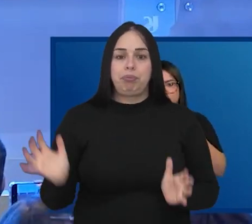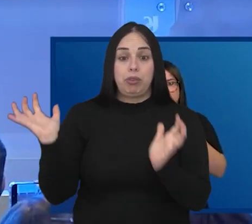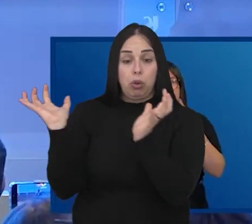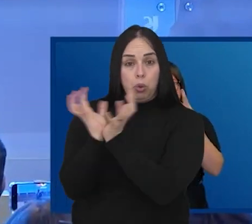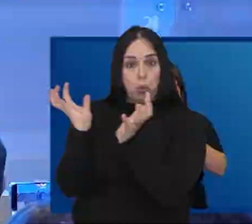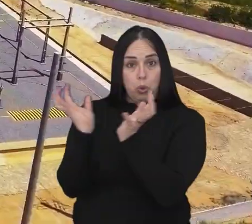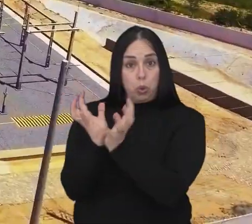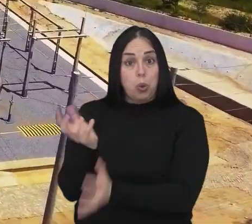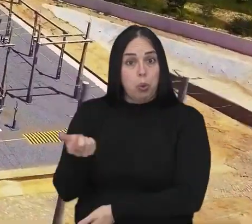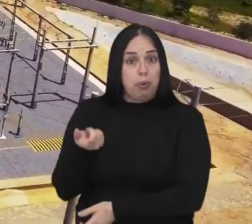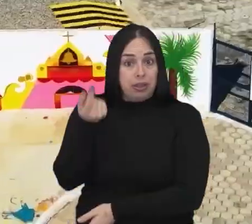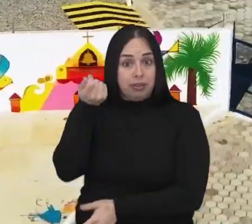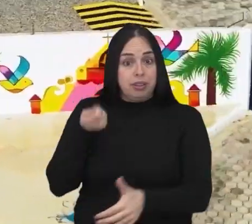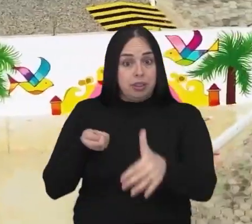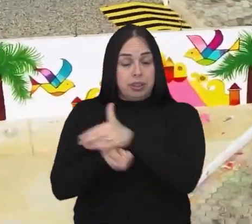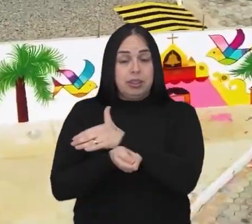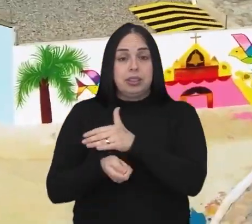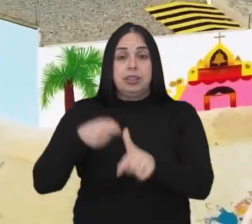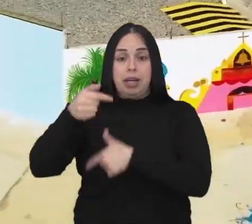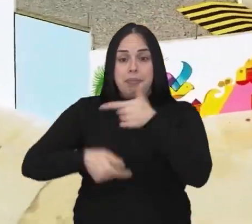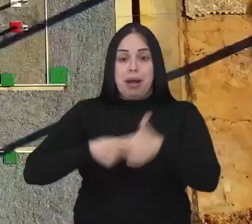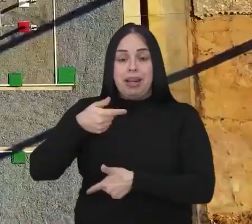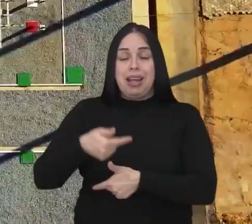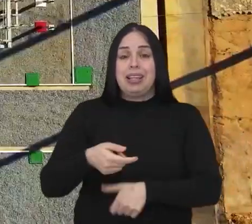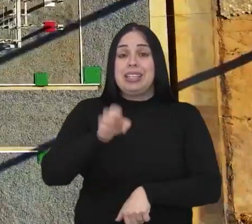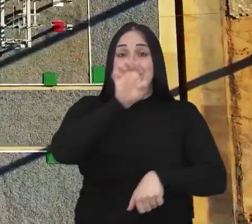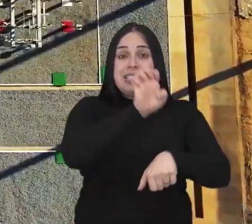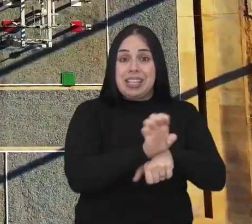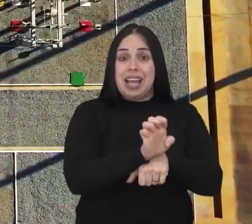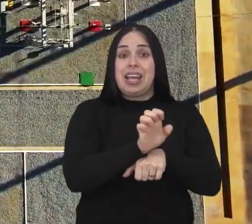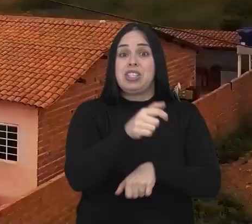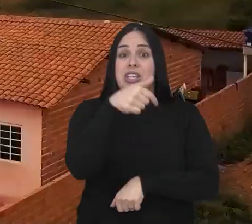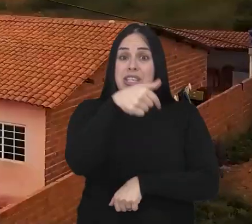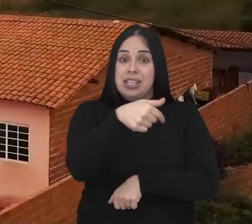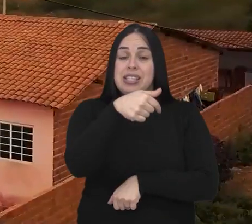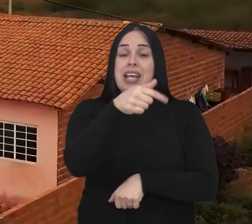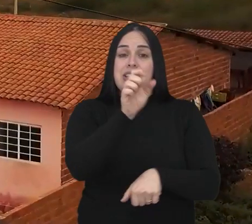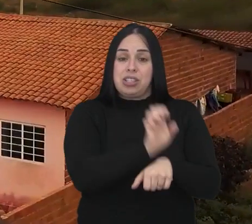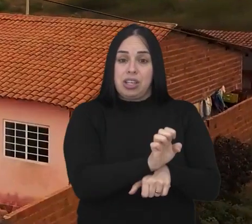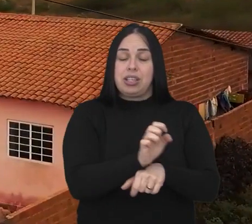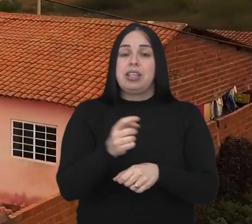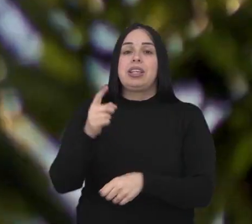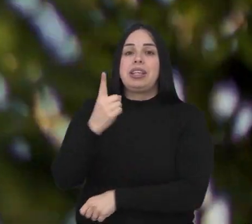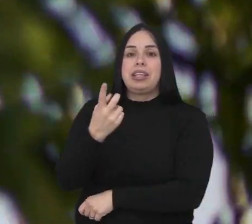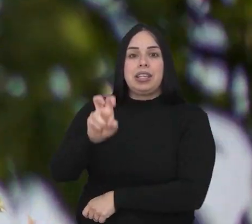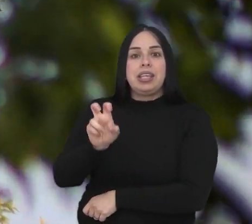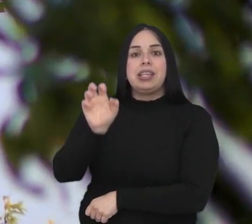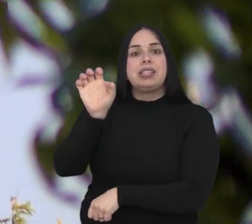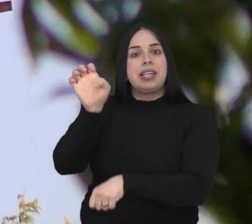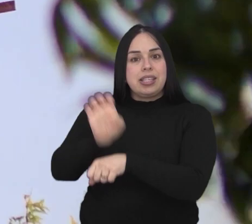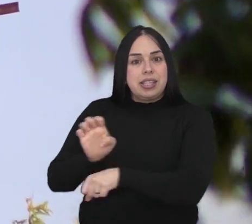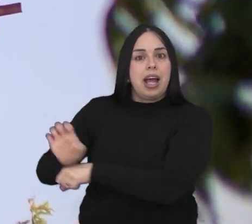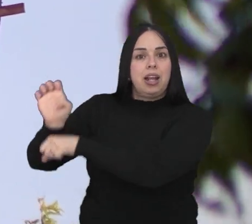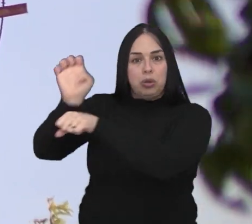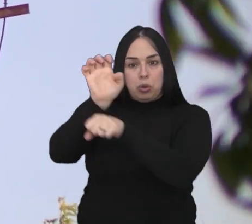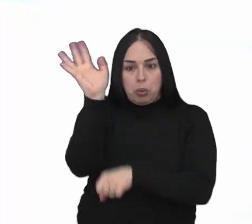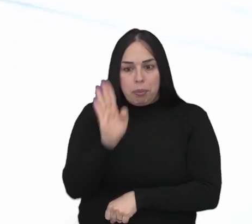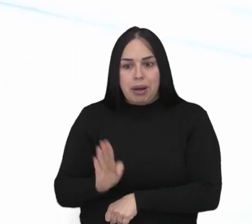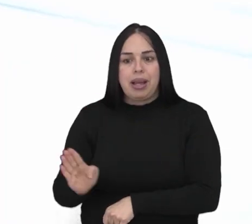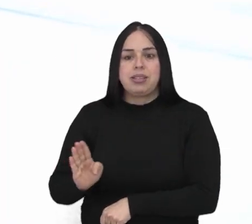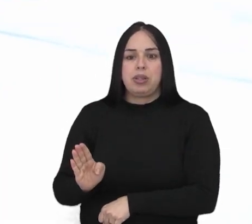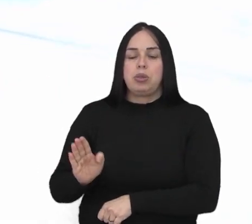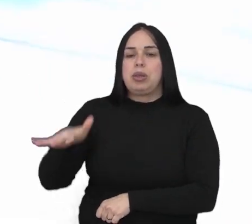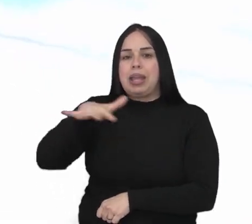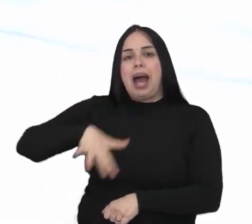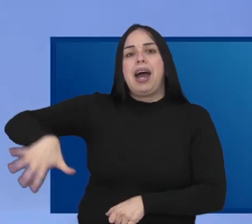desse processo. O grupo de investimentos Equatorial atua hoje em 7 concessões em 15 estados brasileiros no ramo